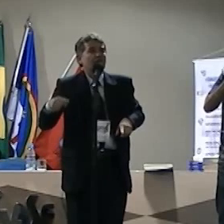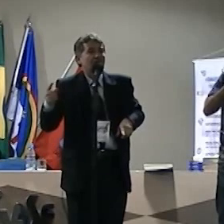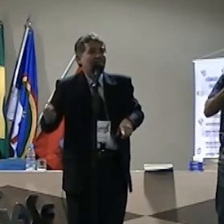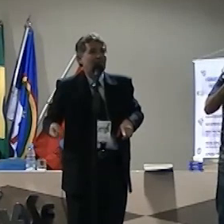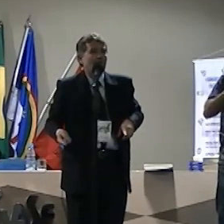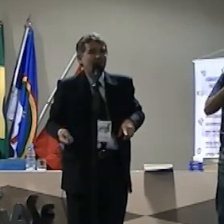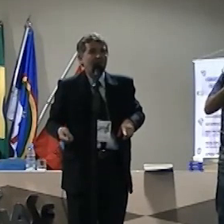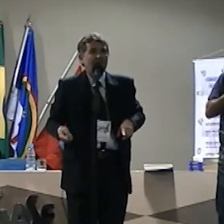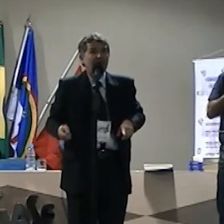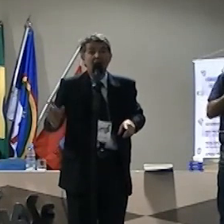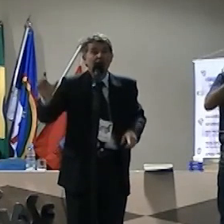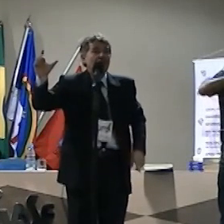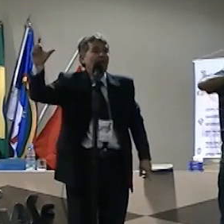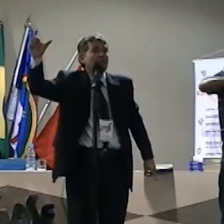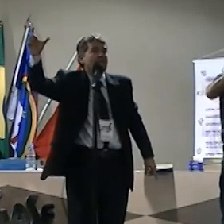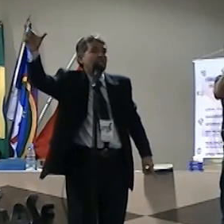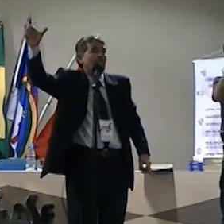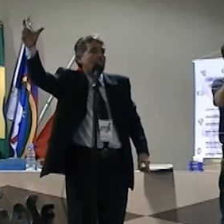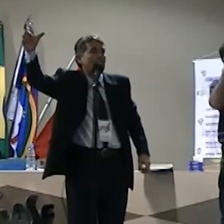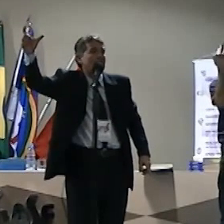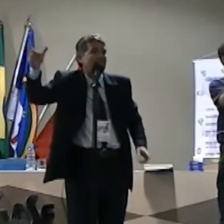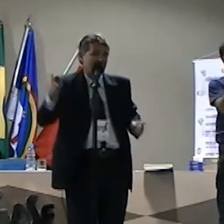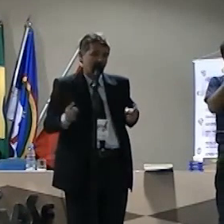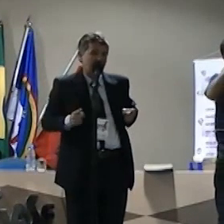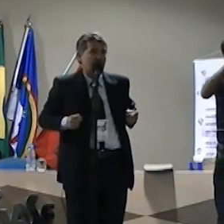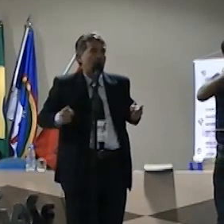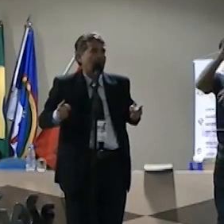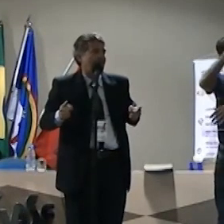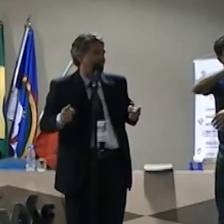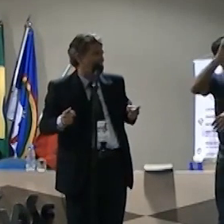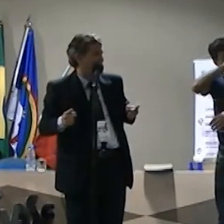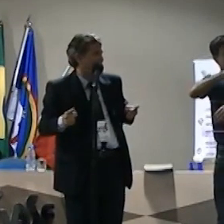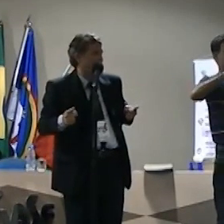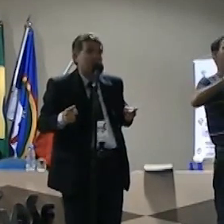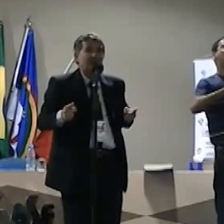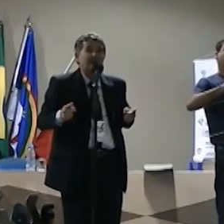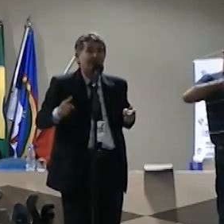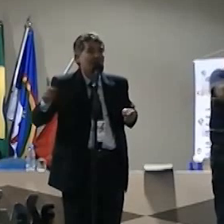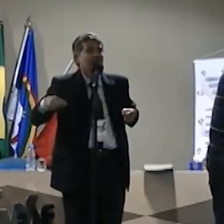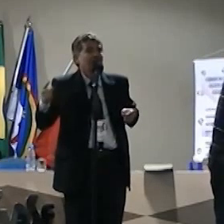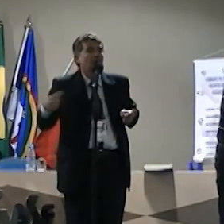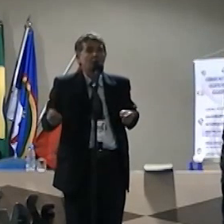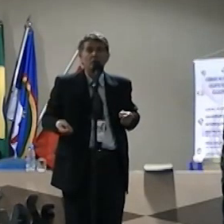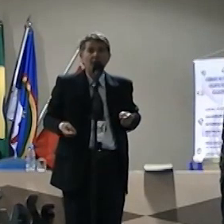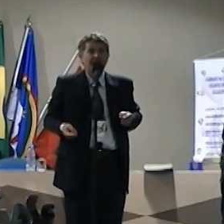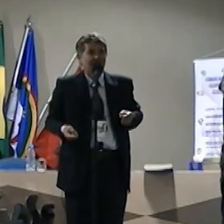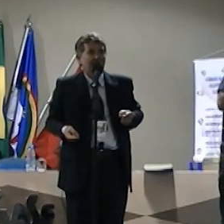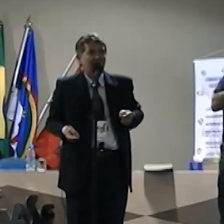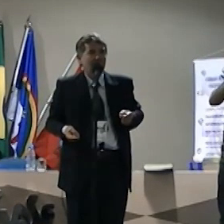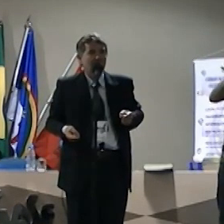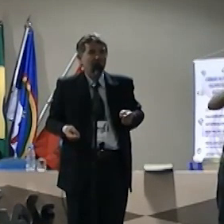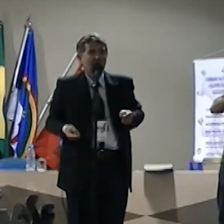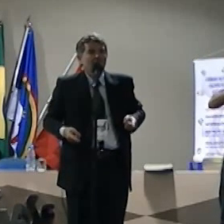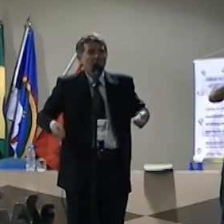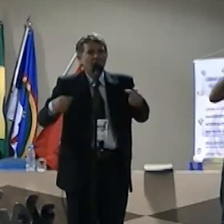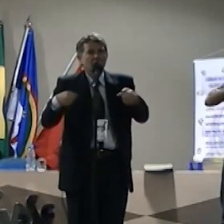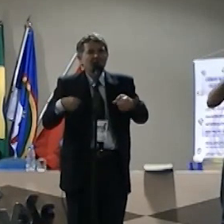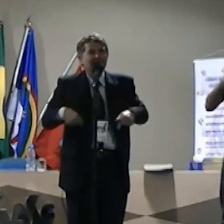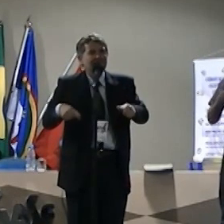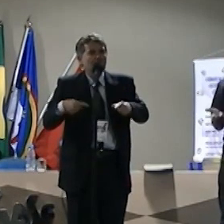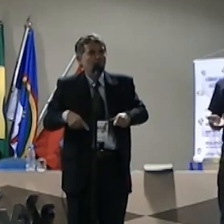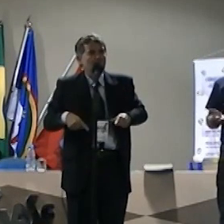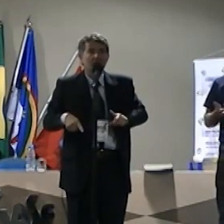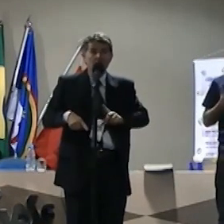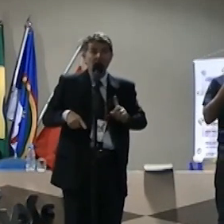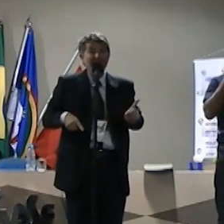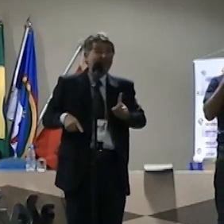depois, quando chegar na escola, vai aprender. Já é com 7, 8 anos de idade, já passou aquela fase maior da aprendizagem, vem toda a complexidade. E eu tenho